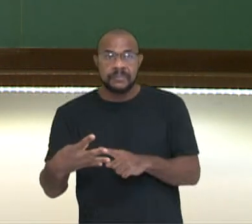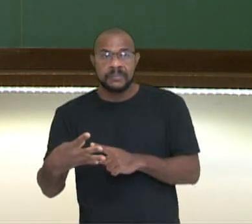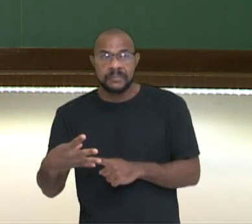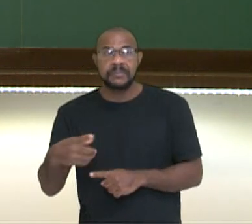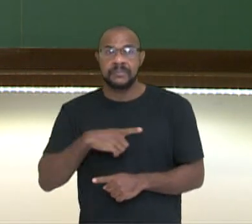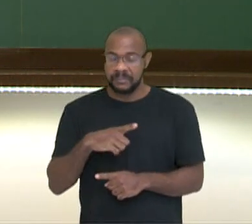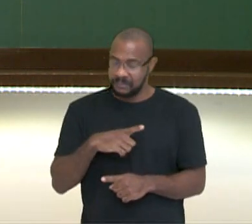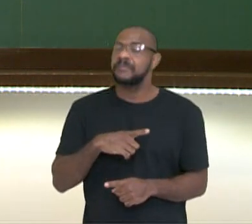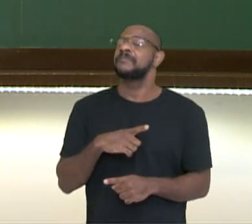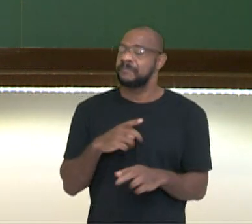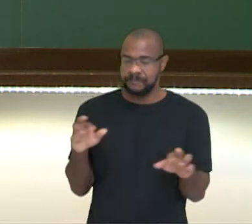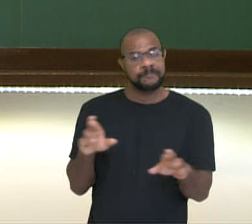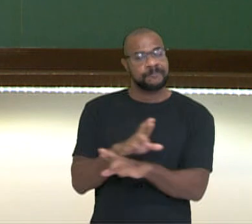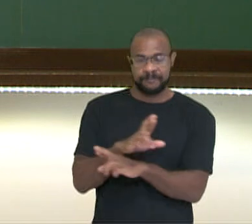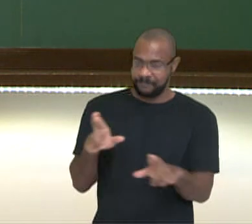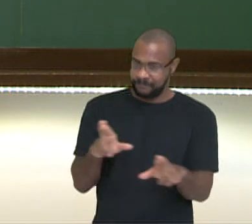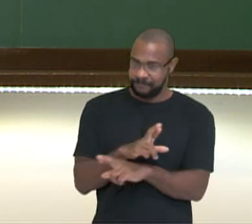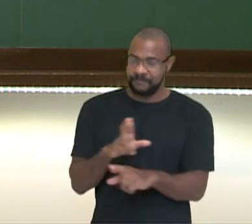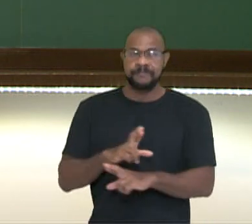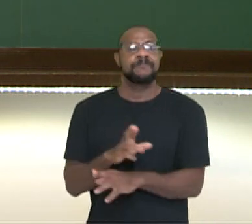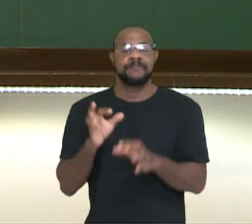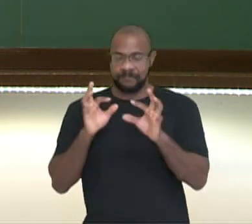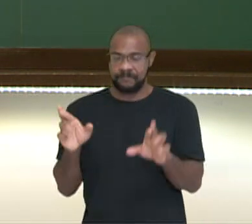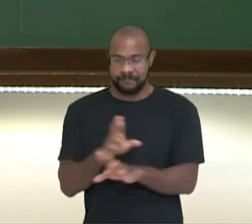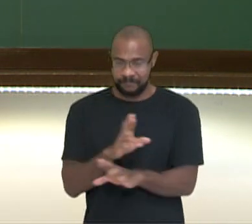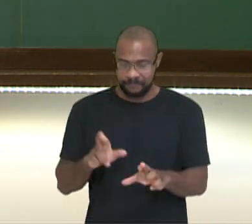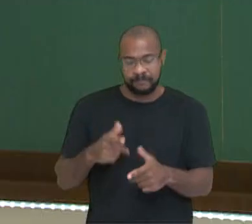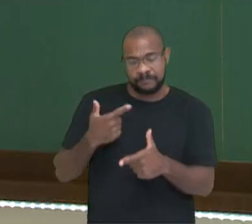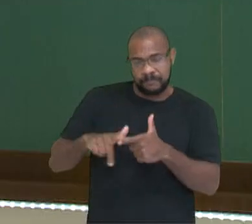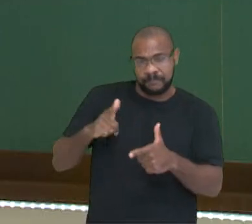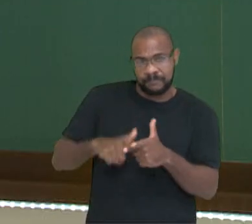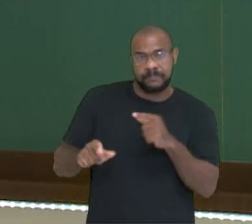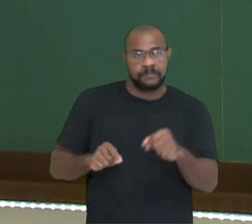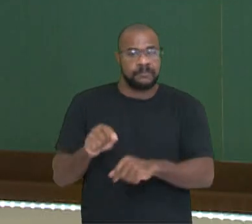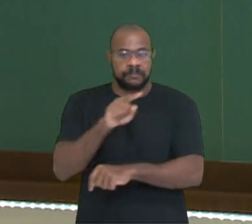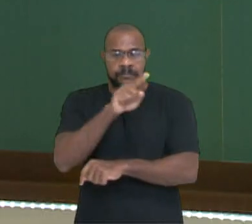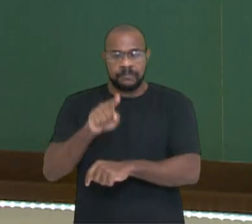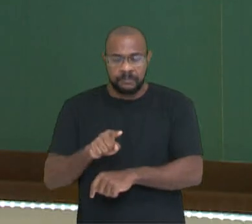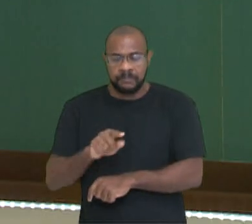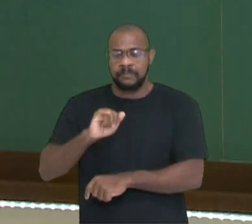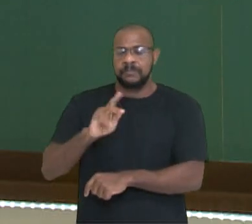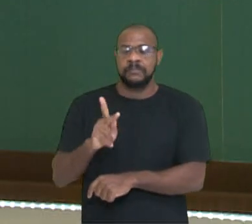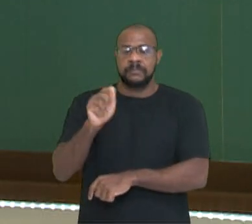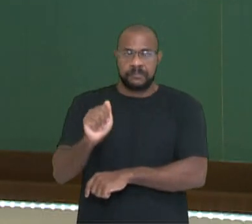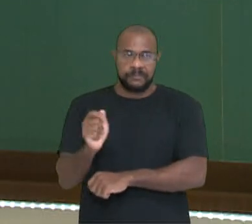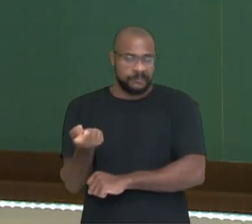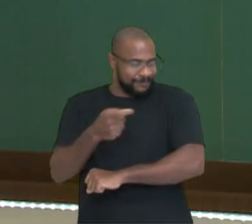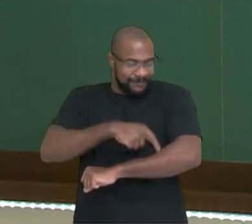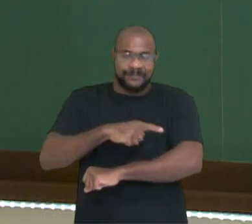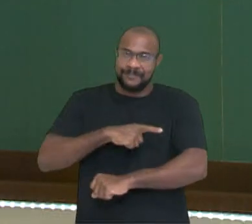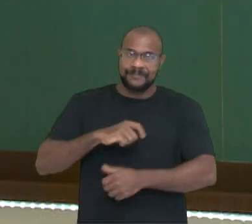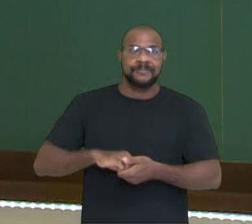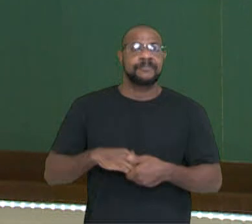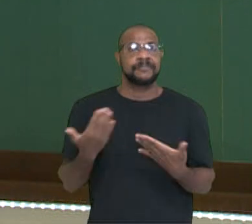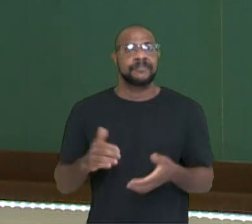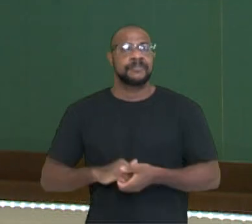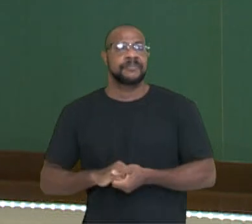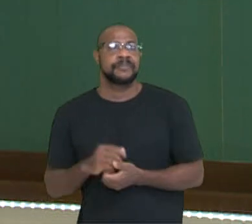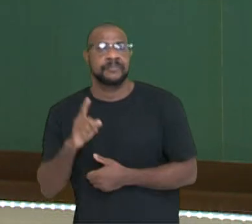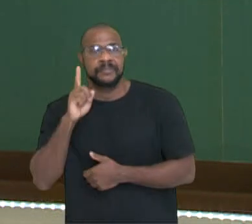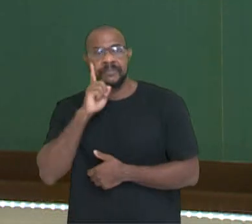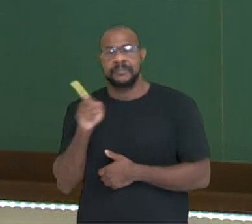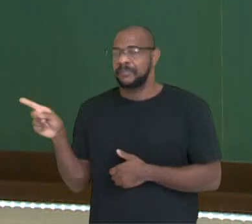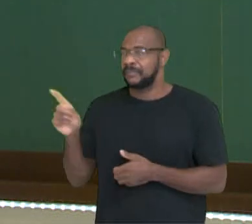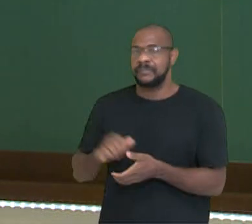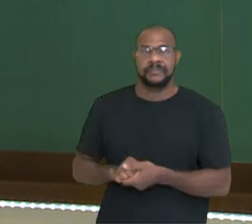com o Zika vírus, tudo bem? Olha só esse gráfico. Está mostrando para vocês que em 2015, 27%